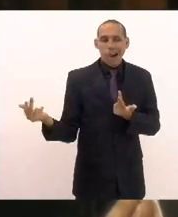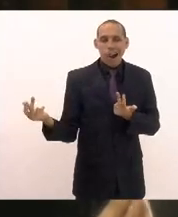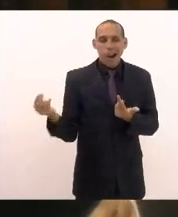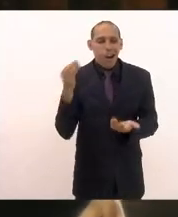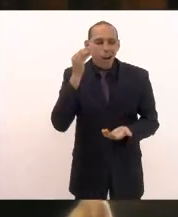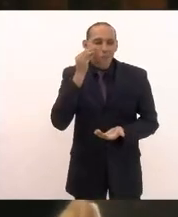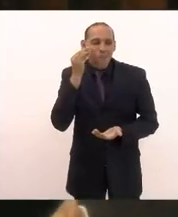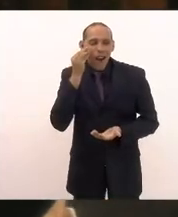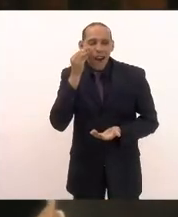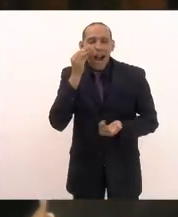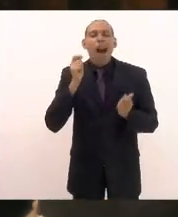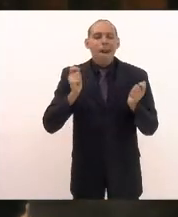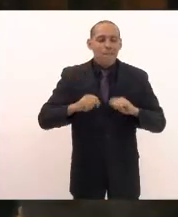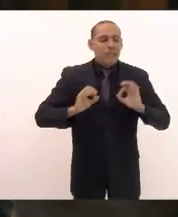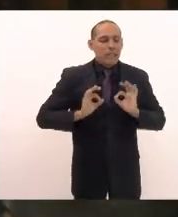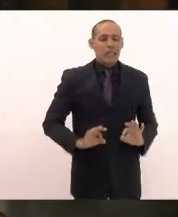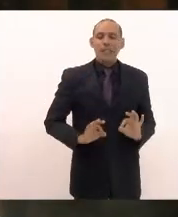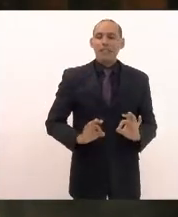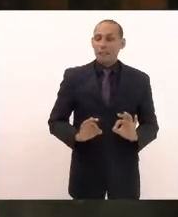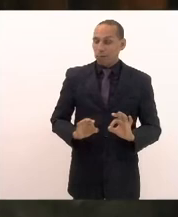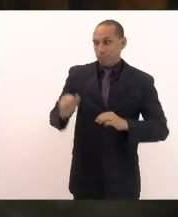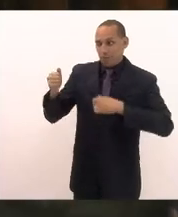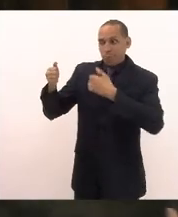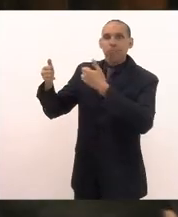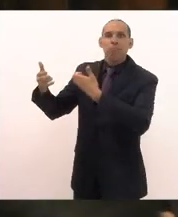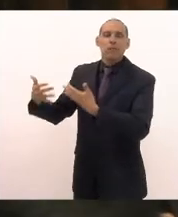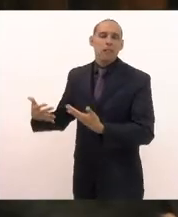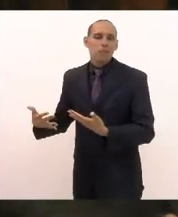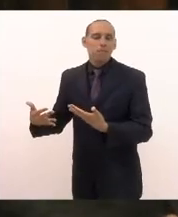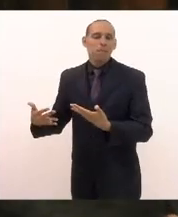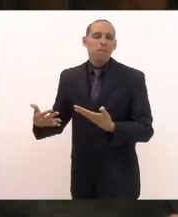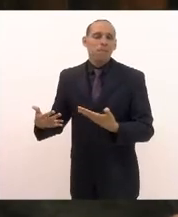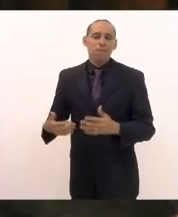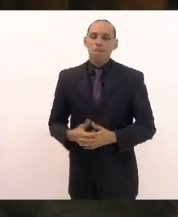e justificar o que eles faziam.